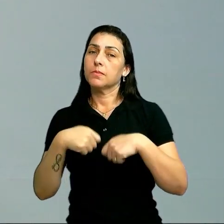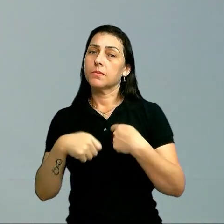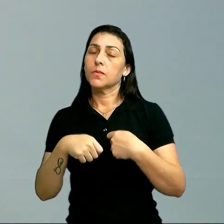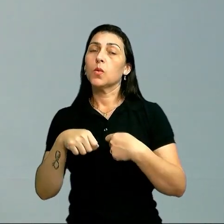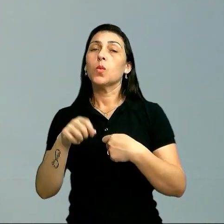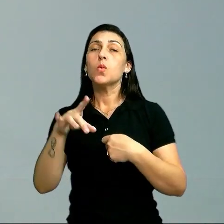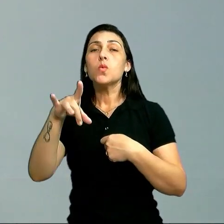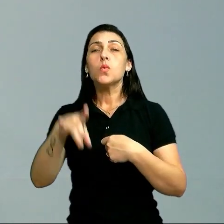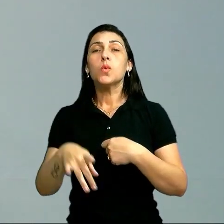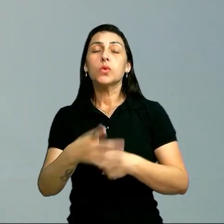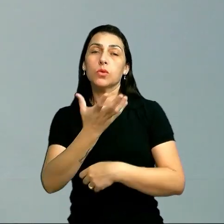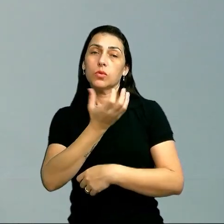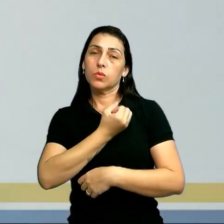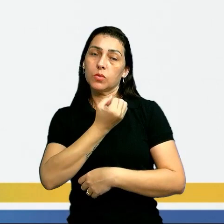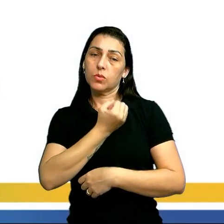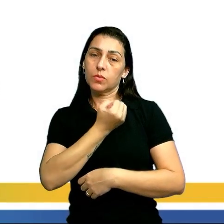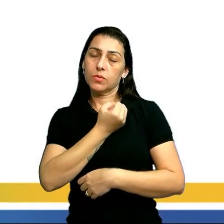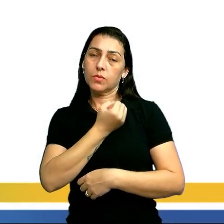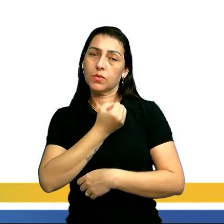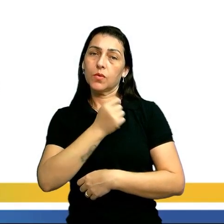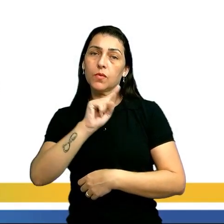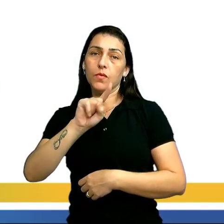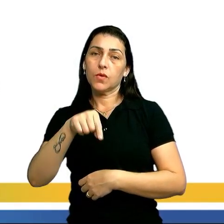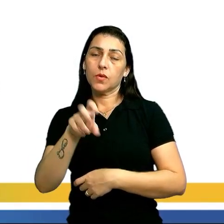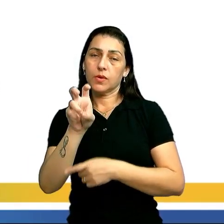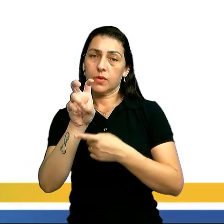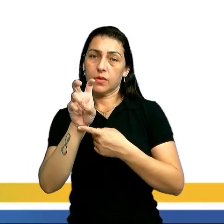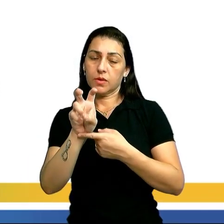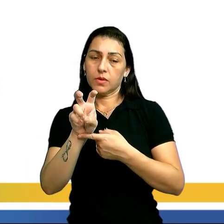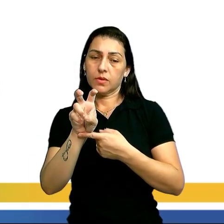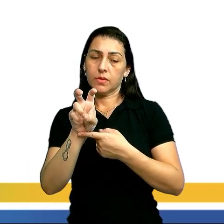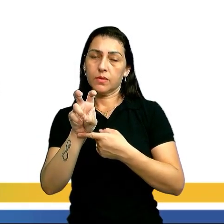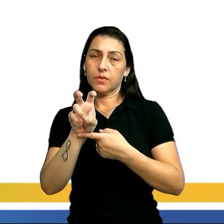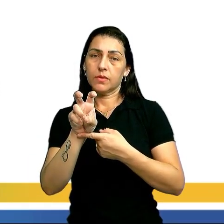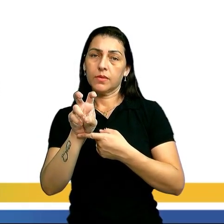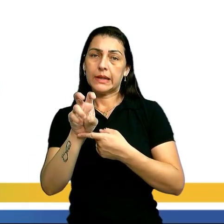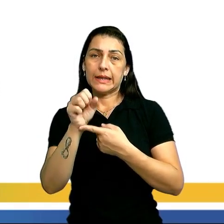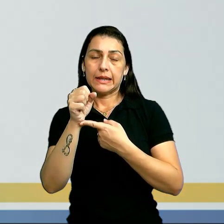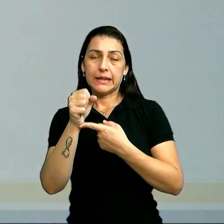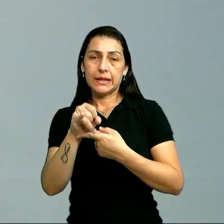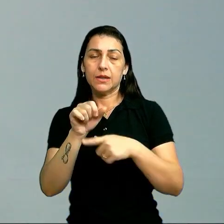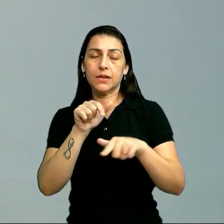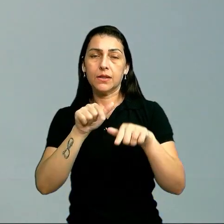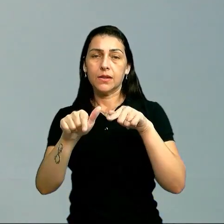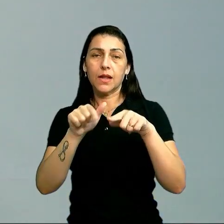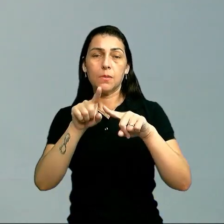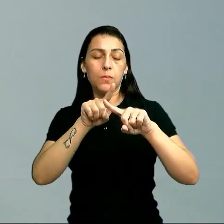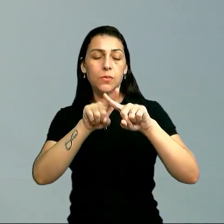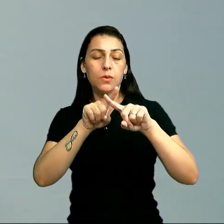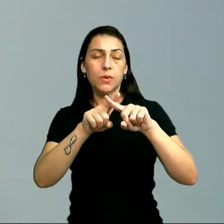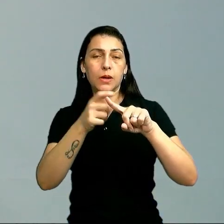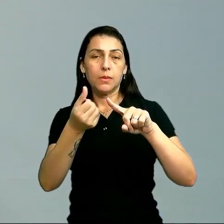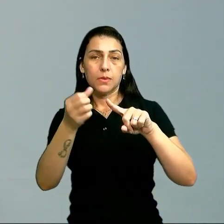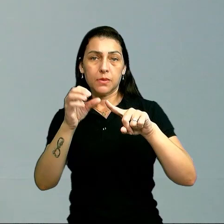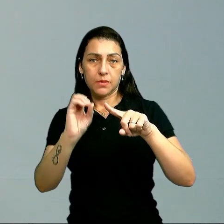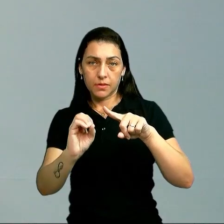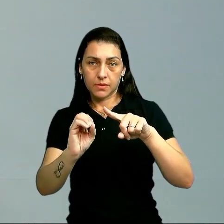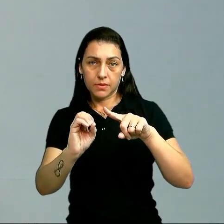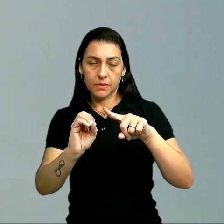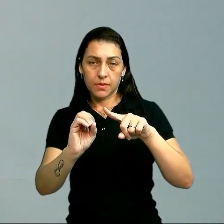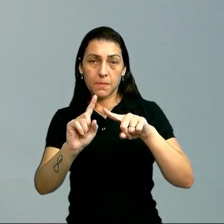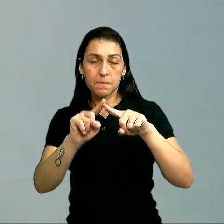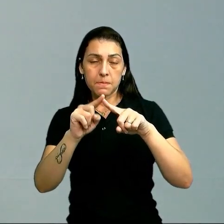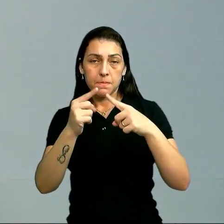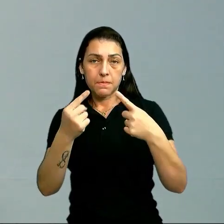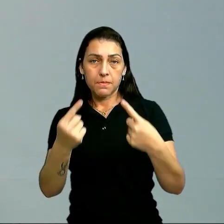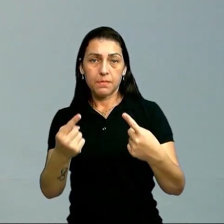o último número, o 0,5, tá? Se fosse trabalhar, e multiplicar por 60. Mas